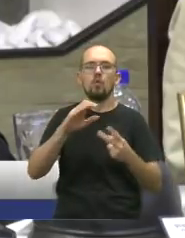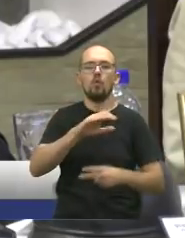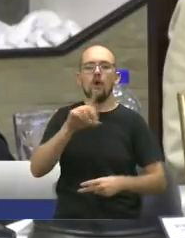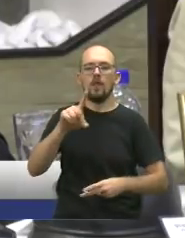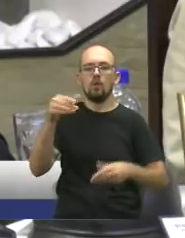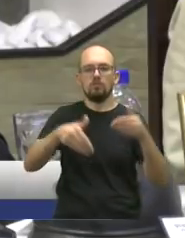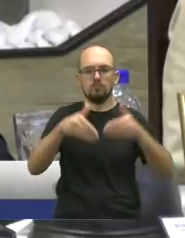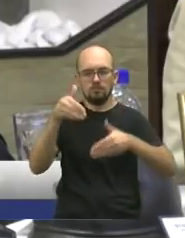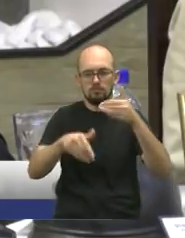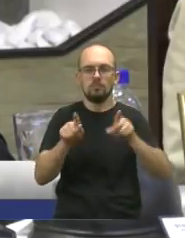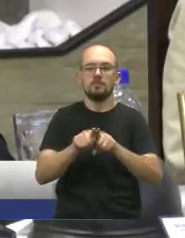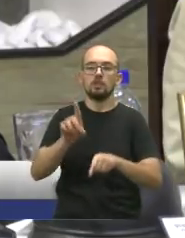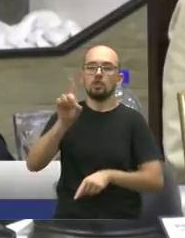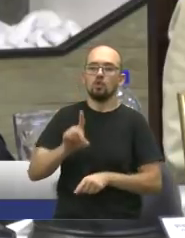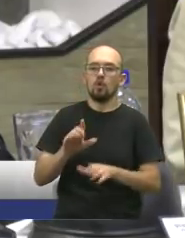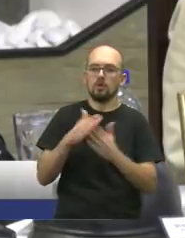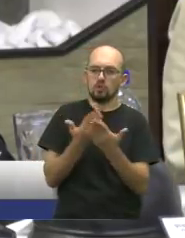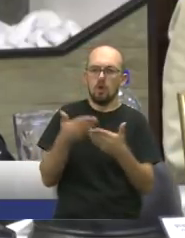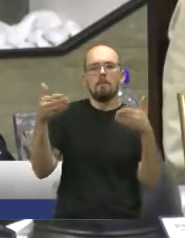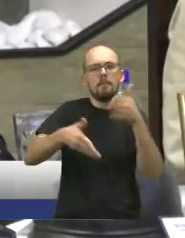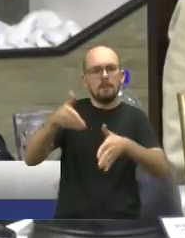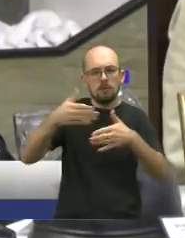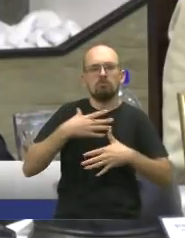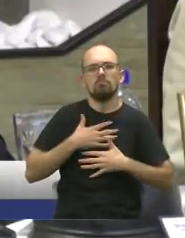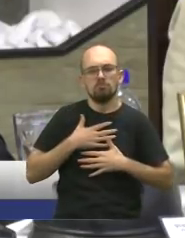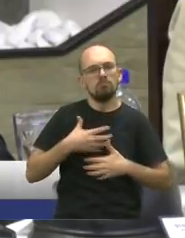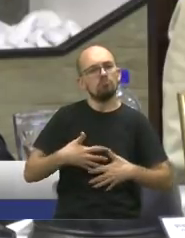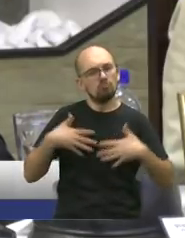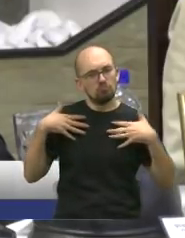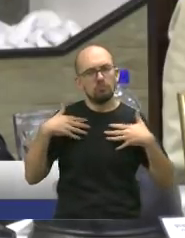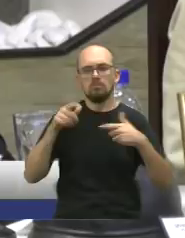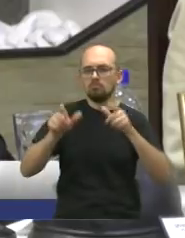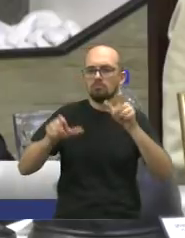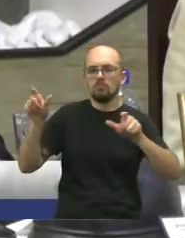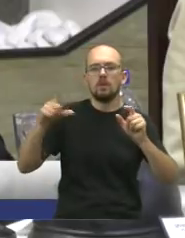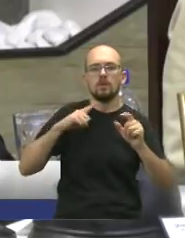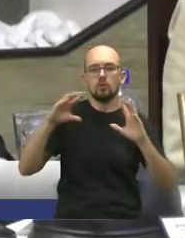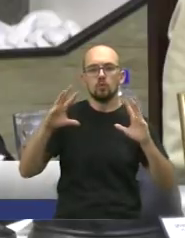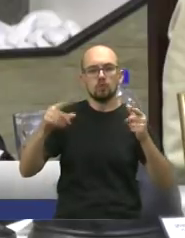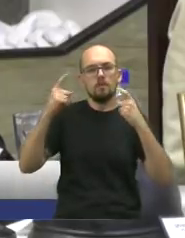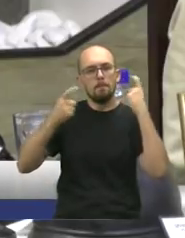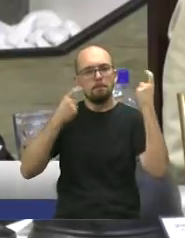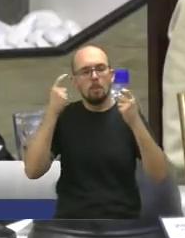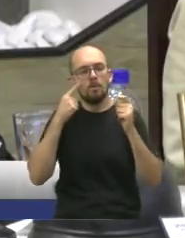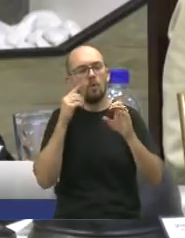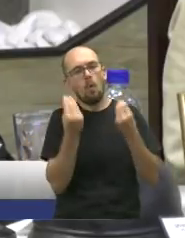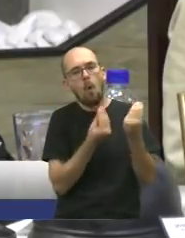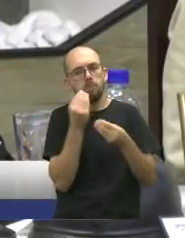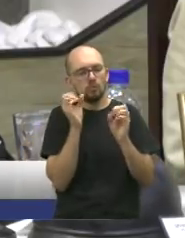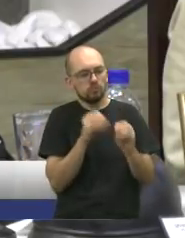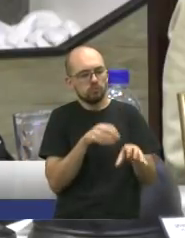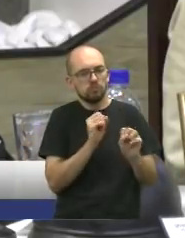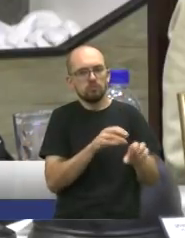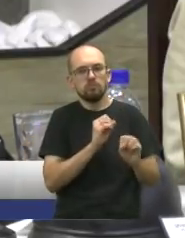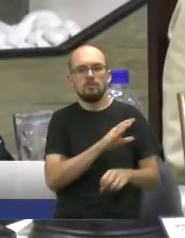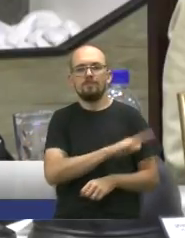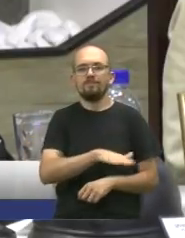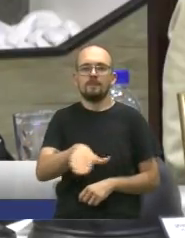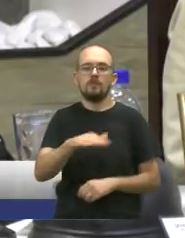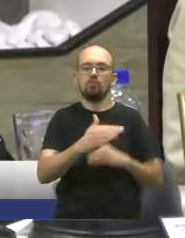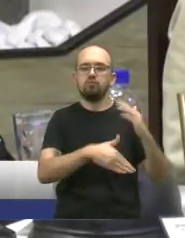e diretores de escolas municipais que estão preocupados com o desenvolvimento de nossas